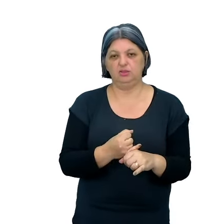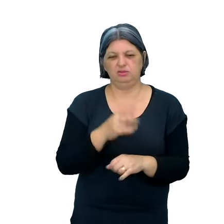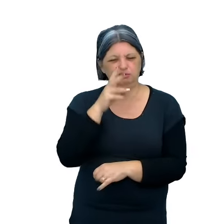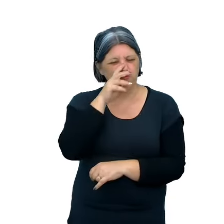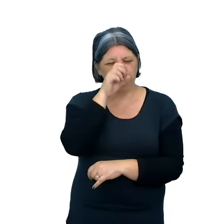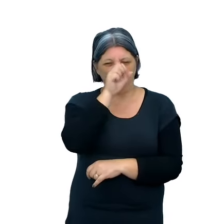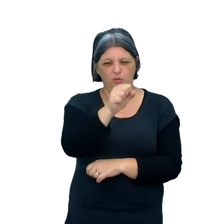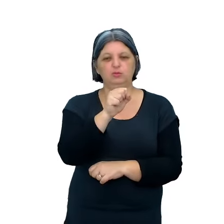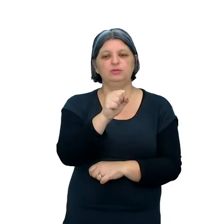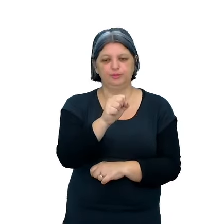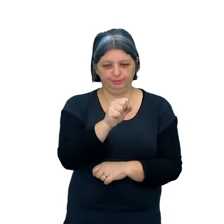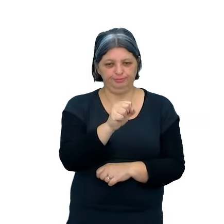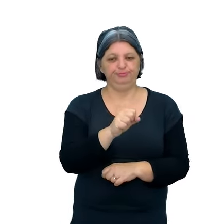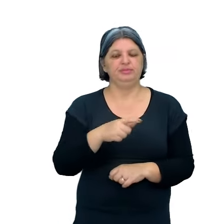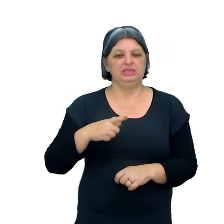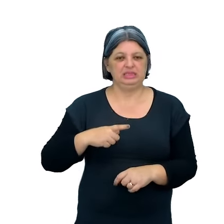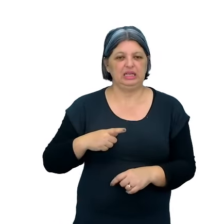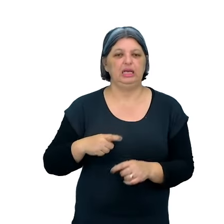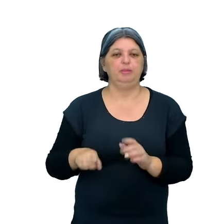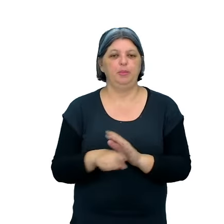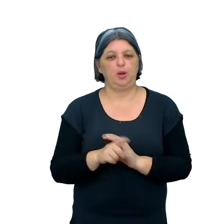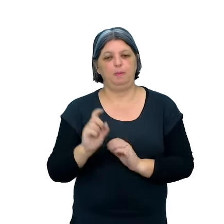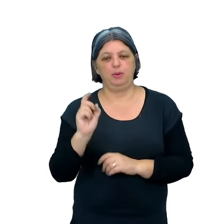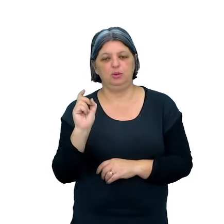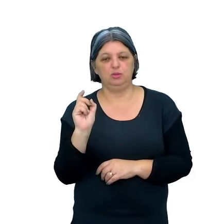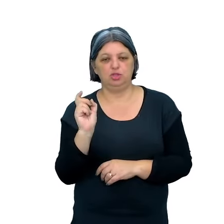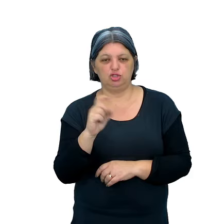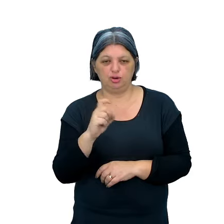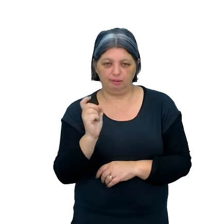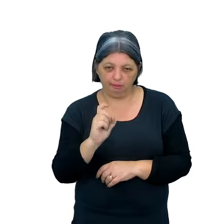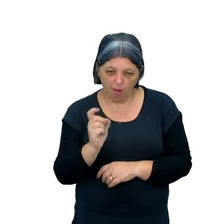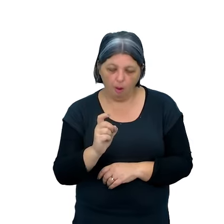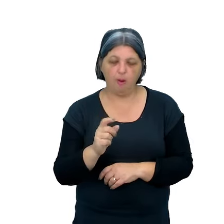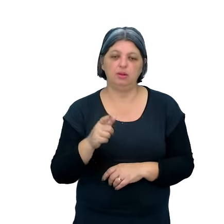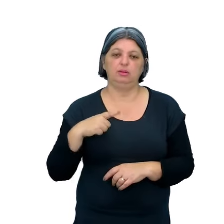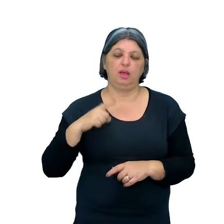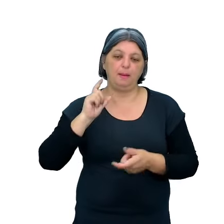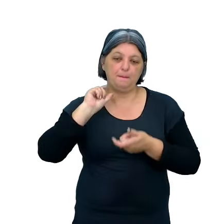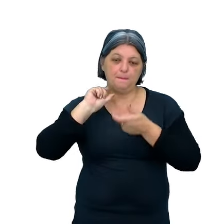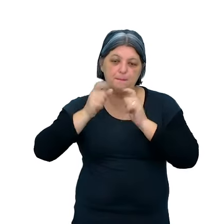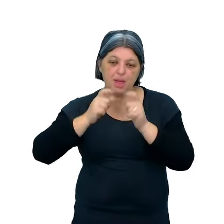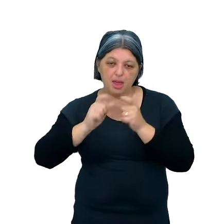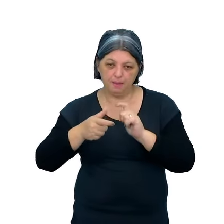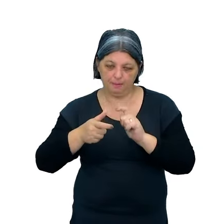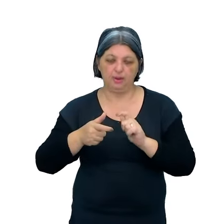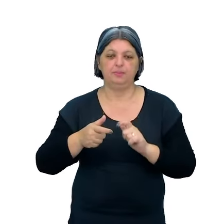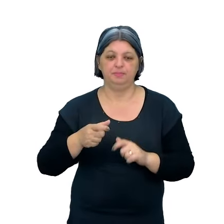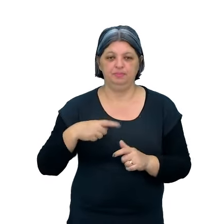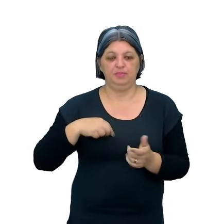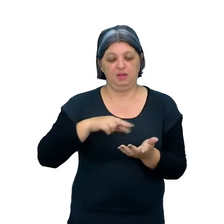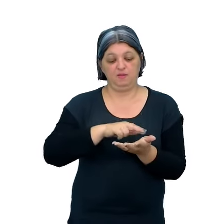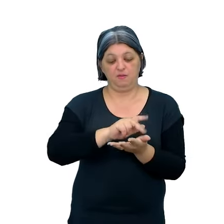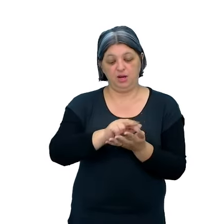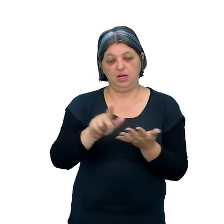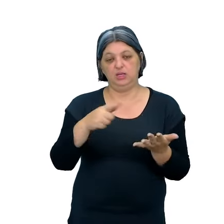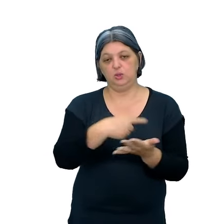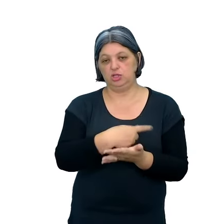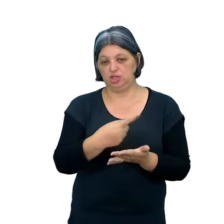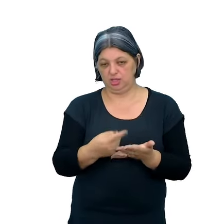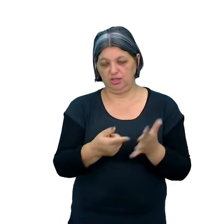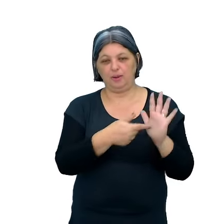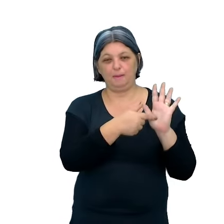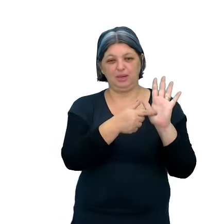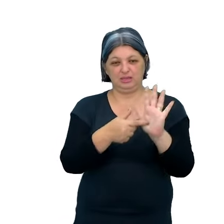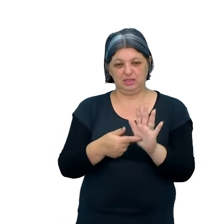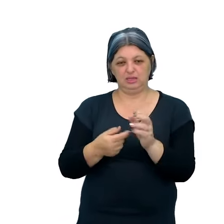nós temos as TikToks, nós temos também os memes, né? Então, são variados gêneros que vão